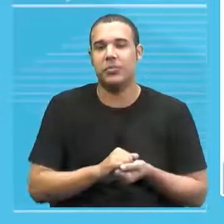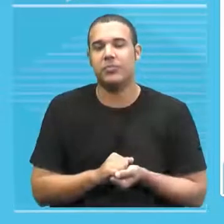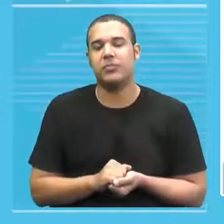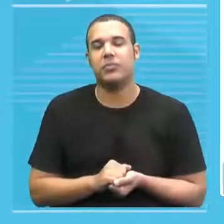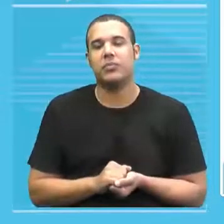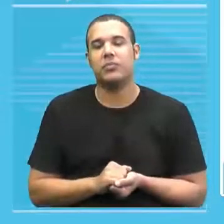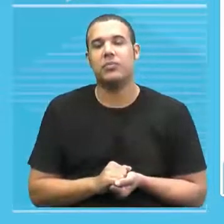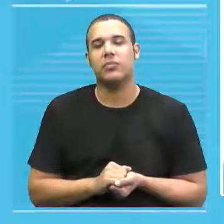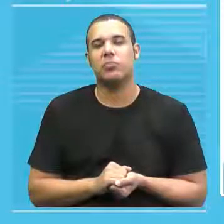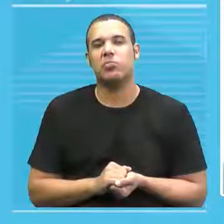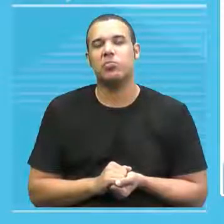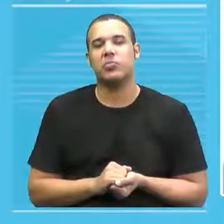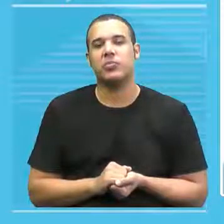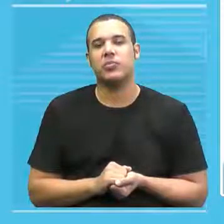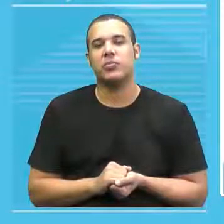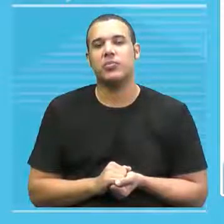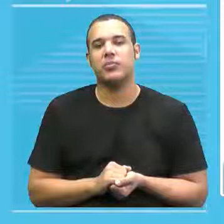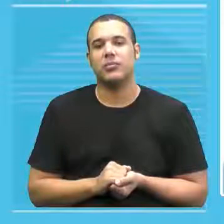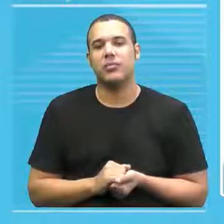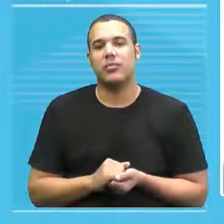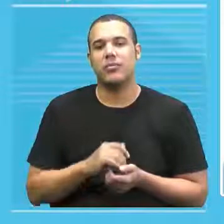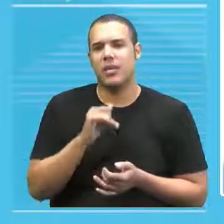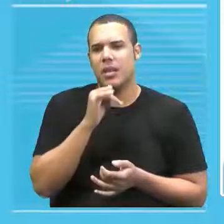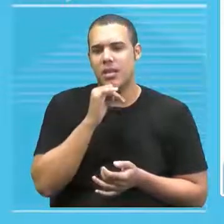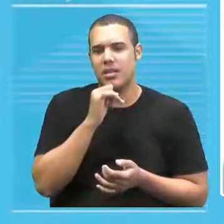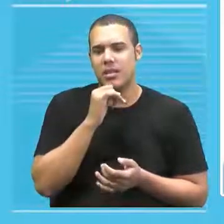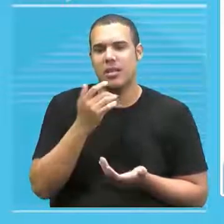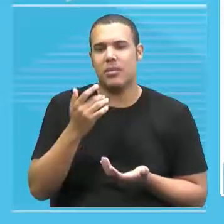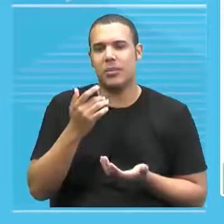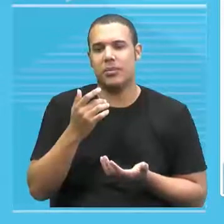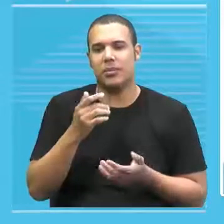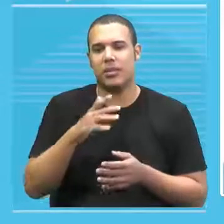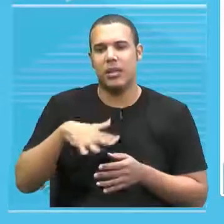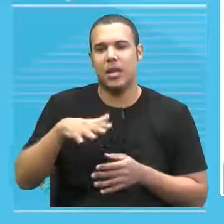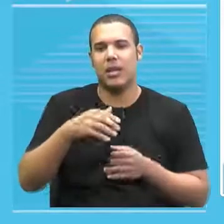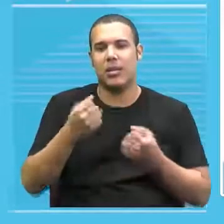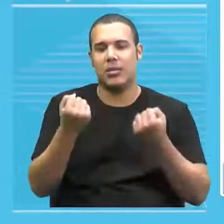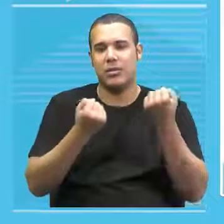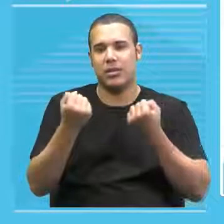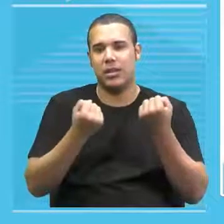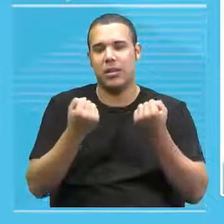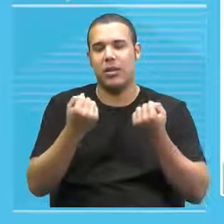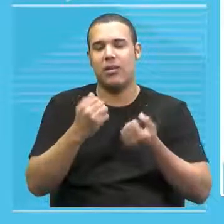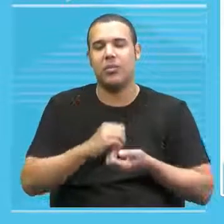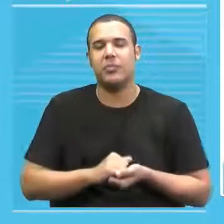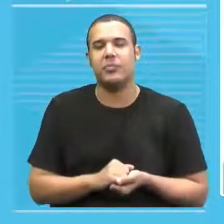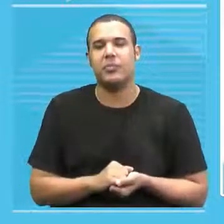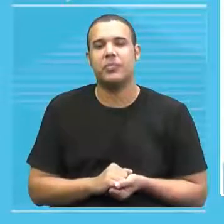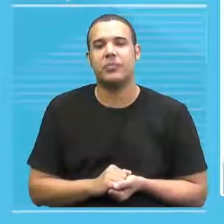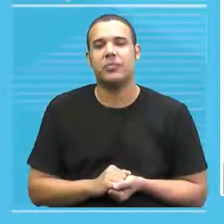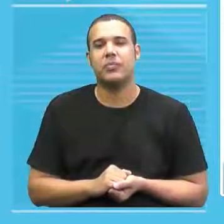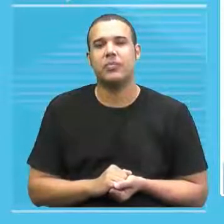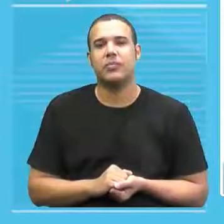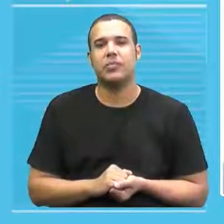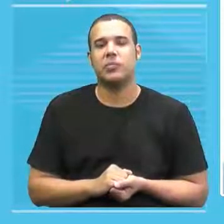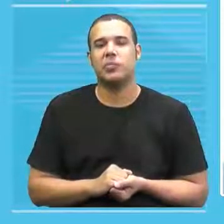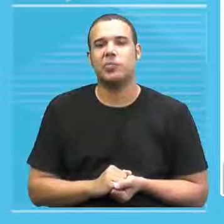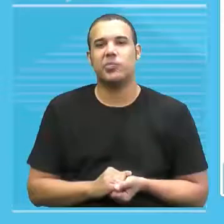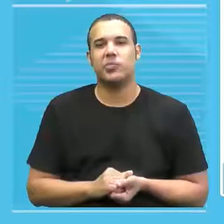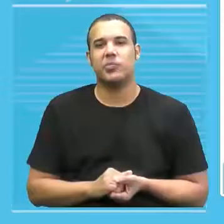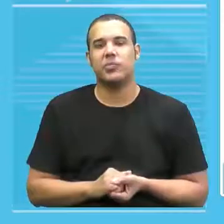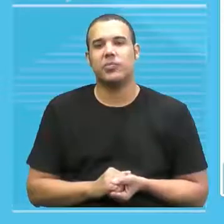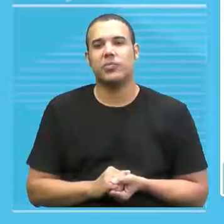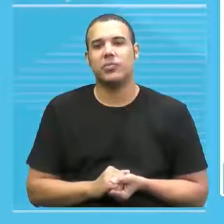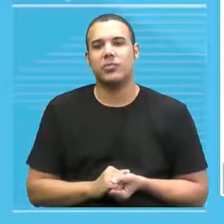vamos para a indústria automobilística quando eu falo indústria automobilística eu tô falando